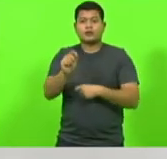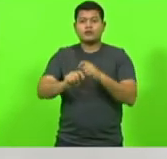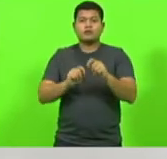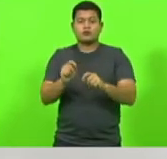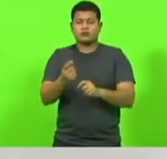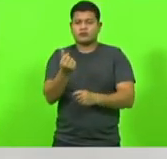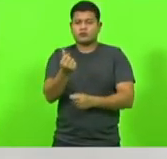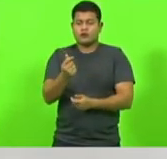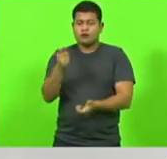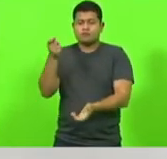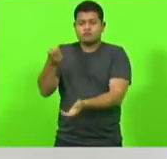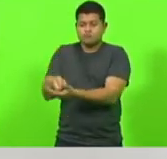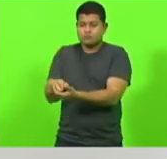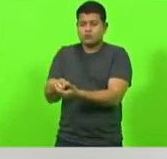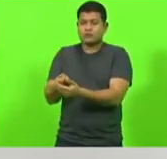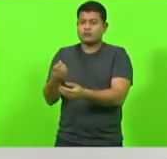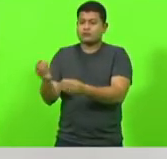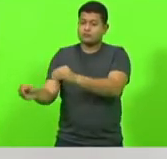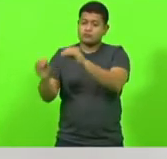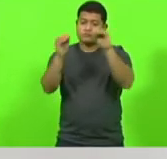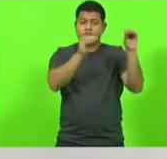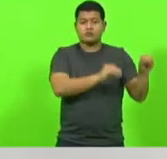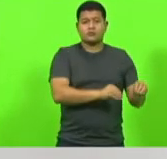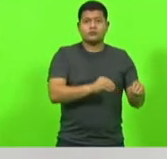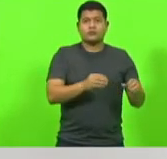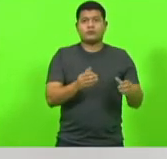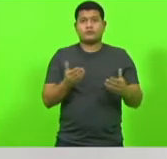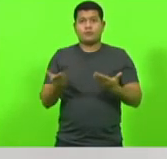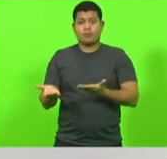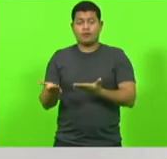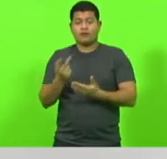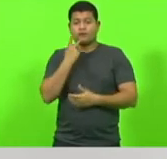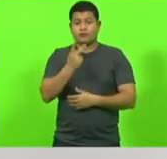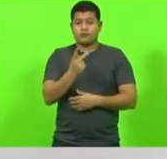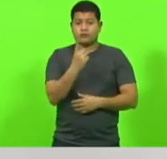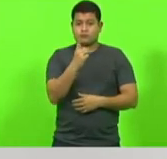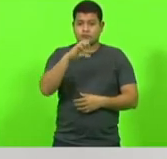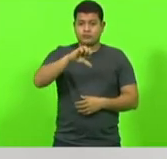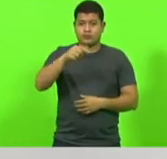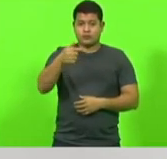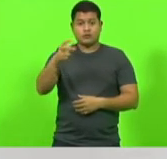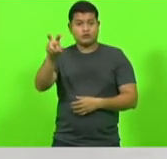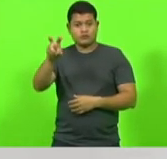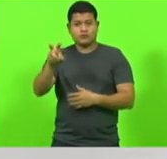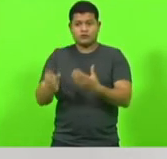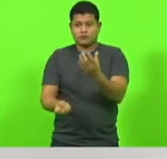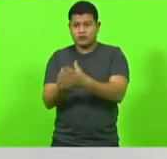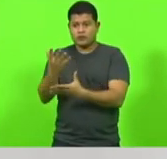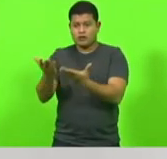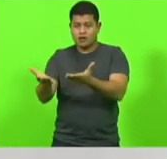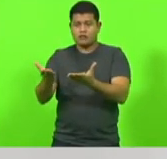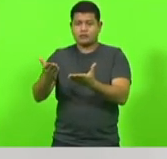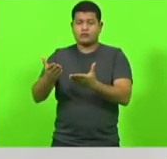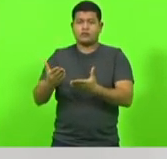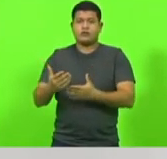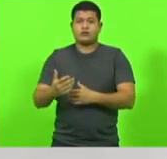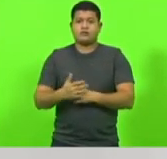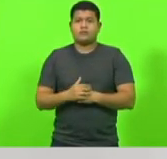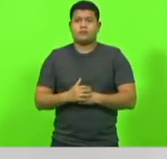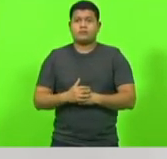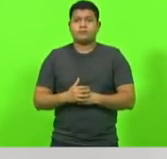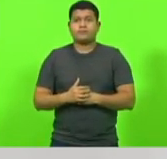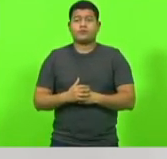este parque. Como eu falei, este parque foi criado em 75, e ele previa, no decreto que o criou, que